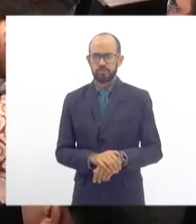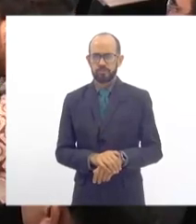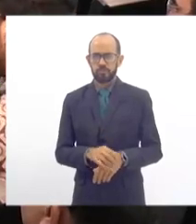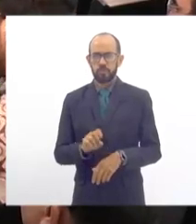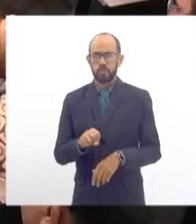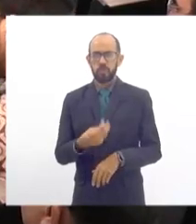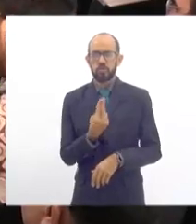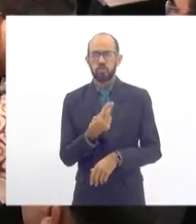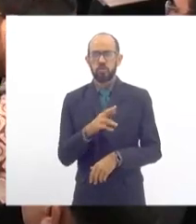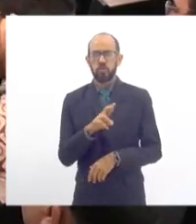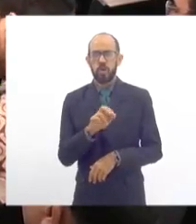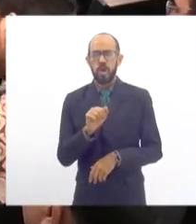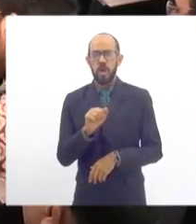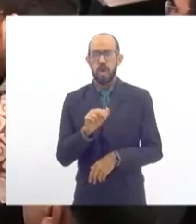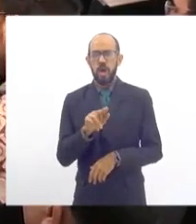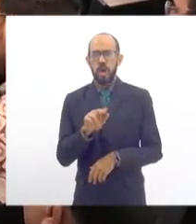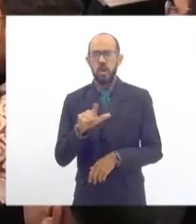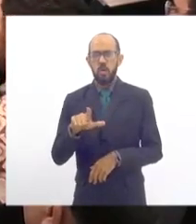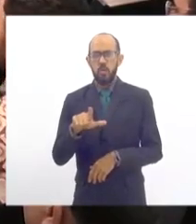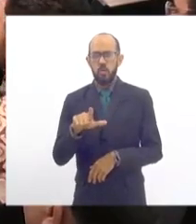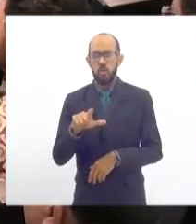Raul Teixeira.